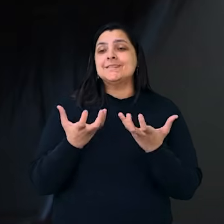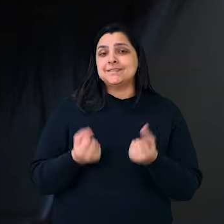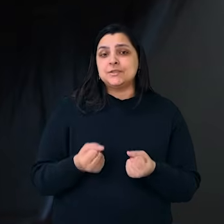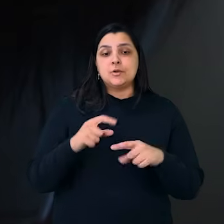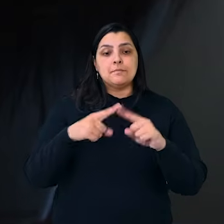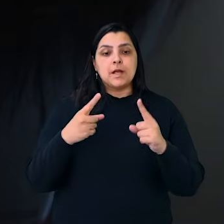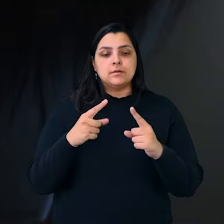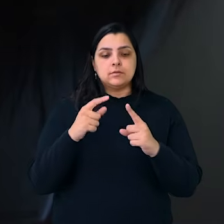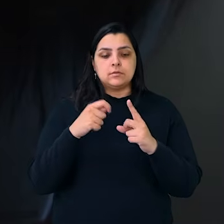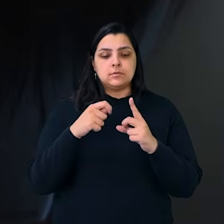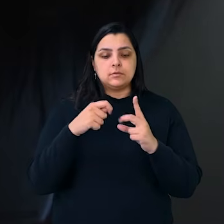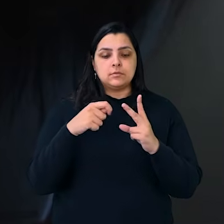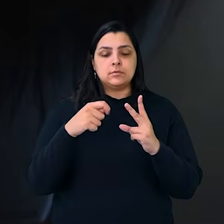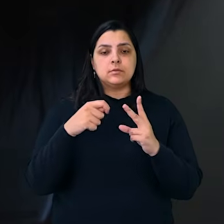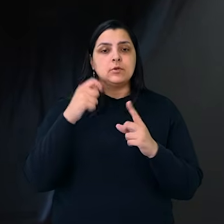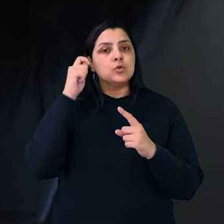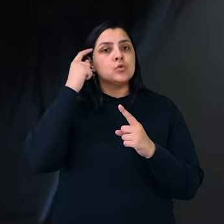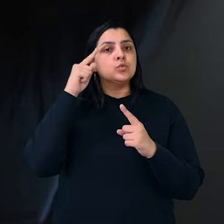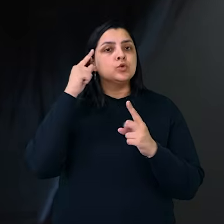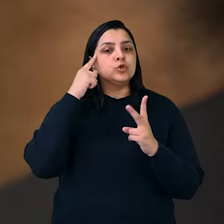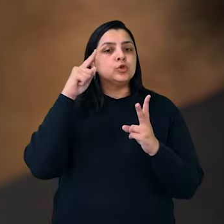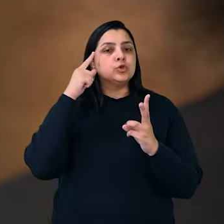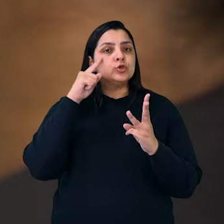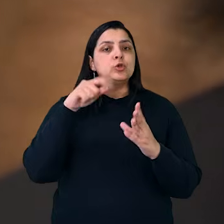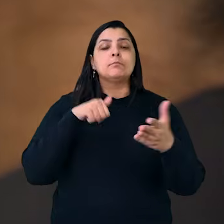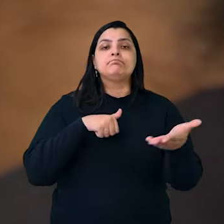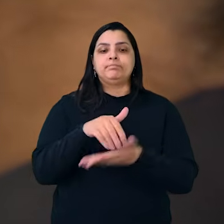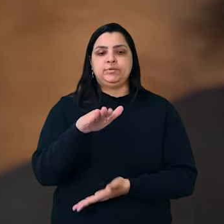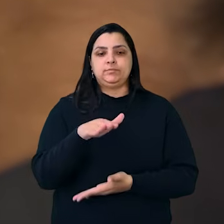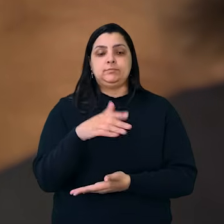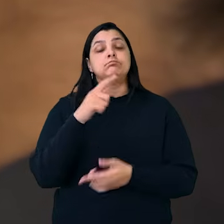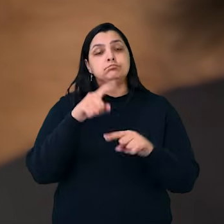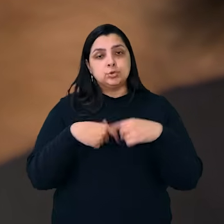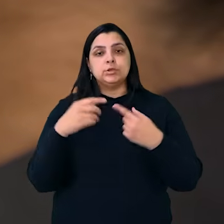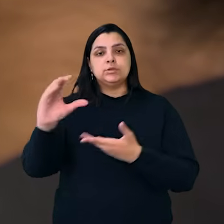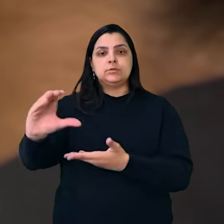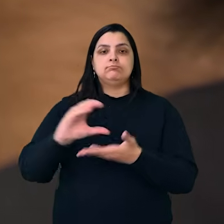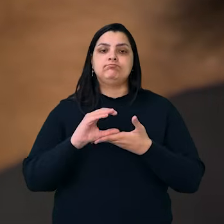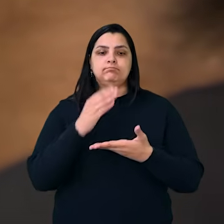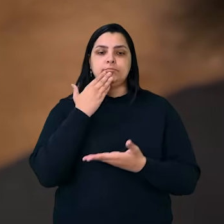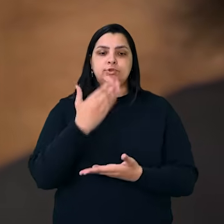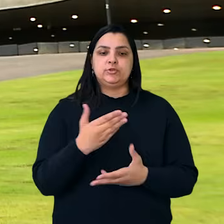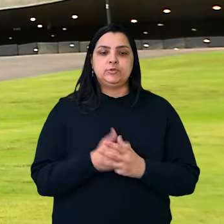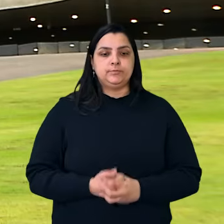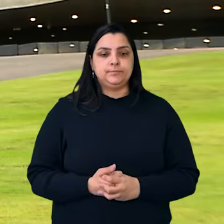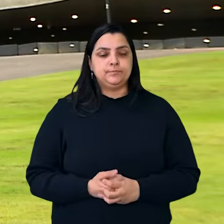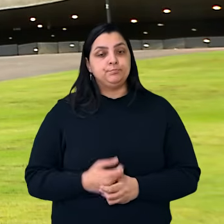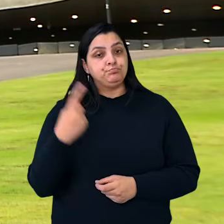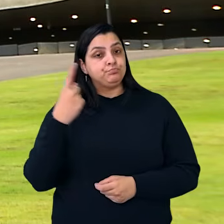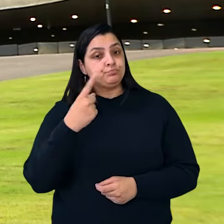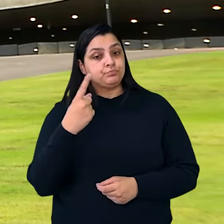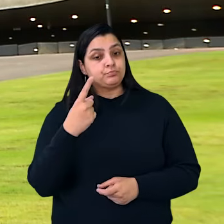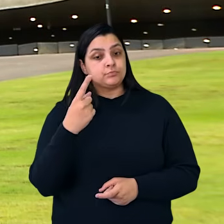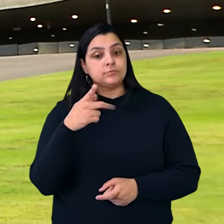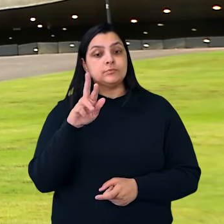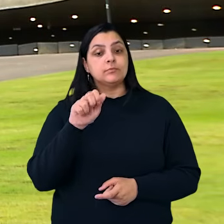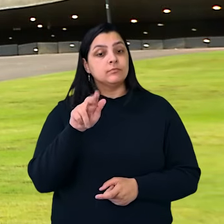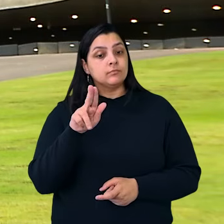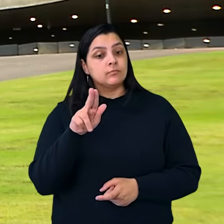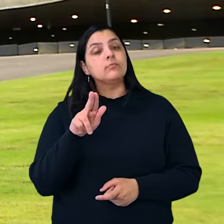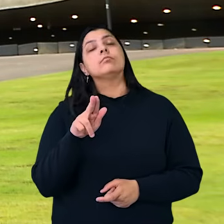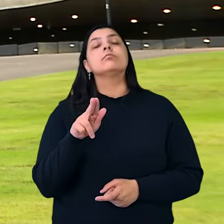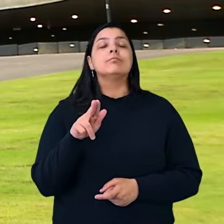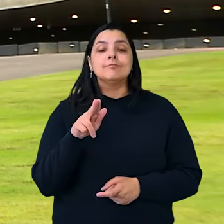recebida, mas foi demitida poucos dias depois. Por isso, pediu indenização na justiça. Em primeira instância,